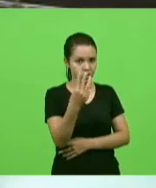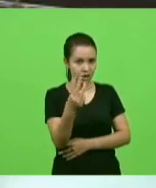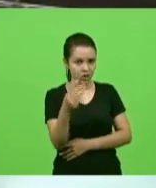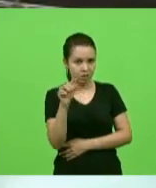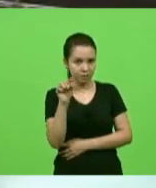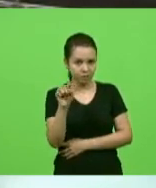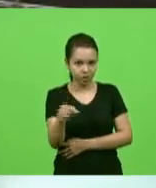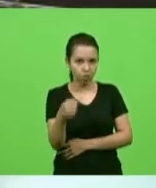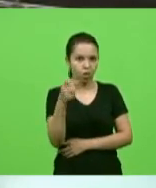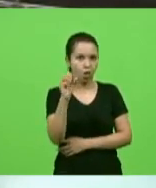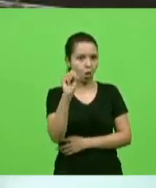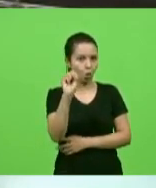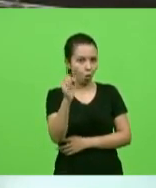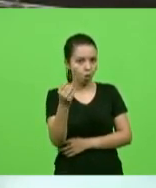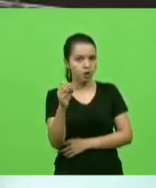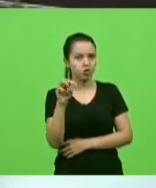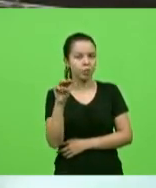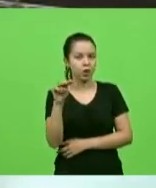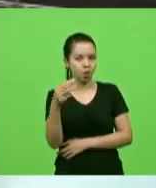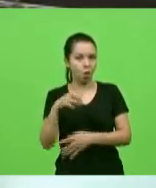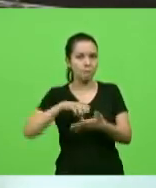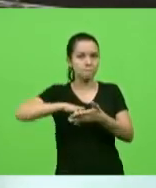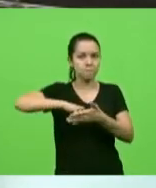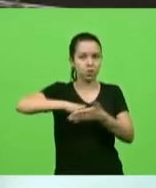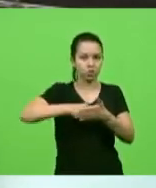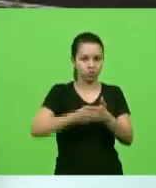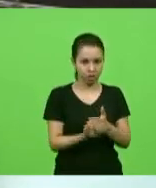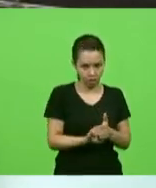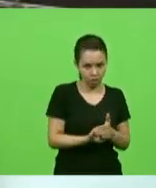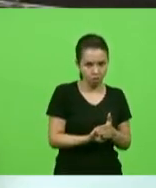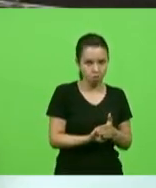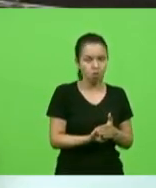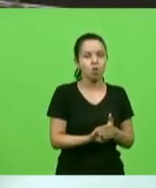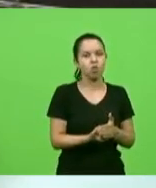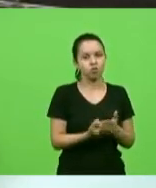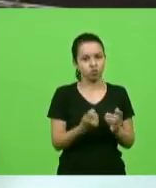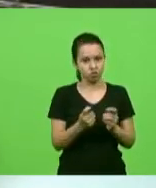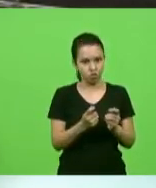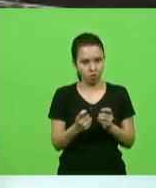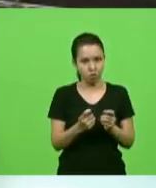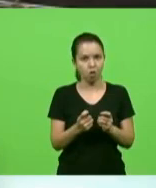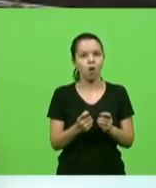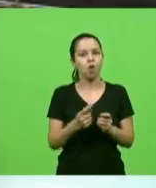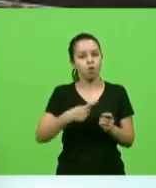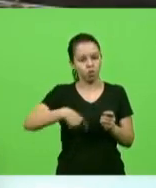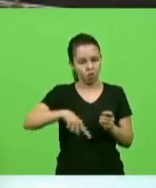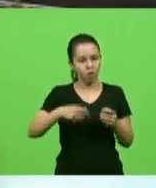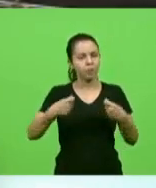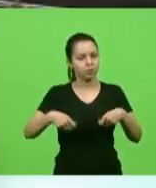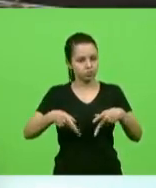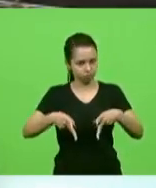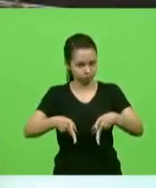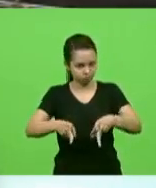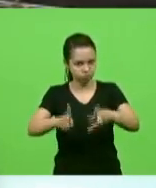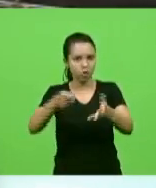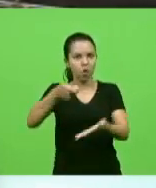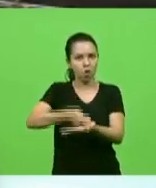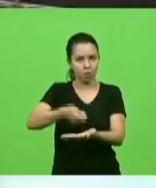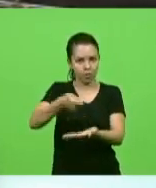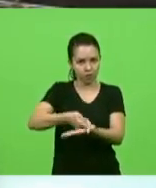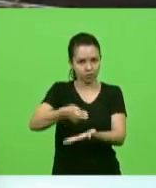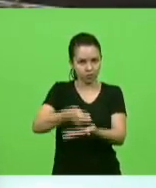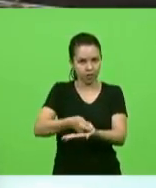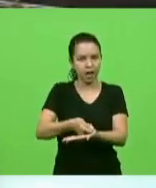13,8 milhões de reais em bloqueio de recurso é necessário que sigamos a cobrança e